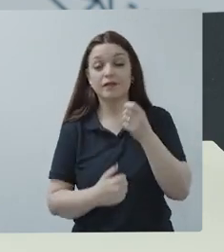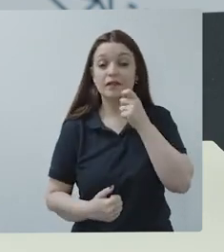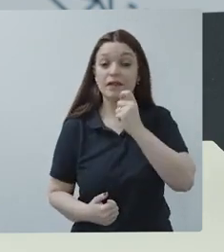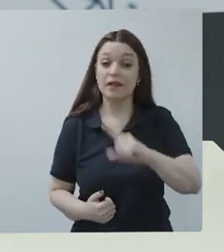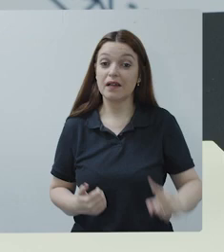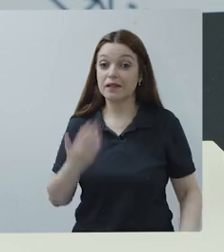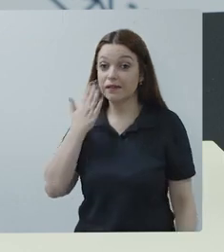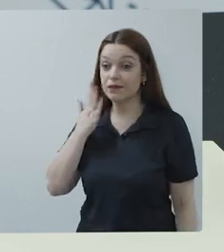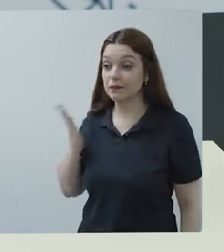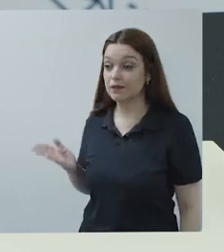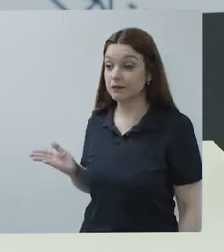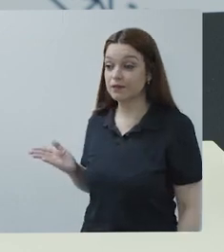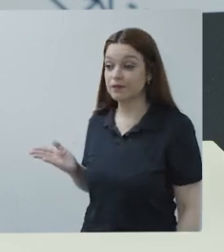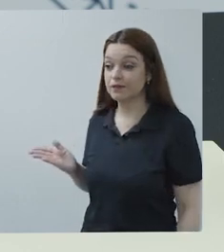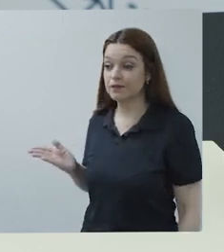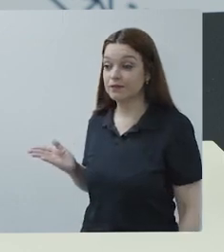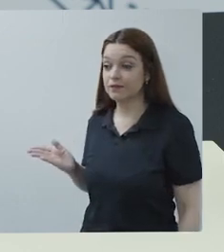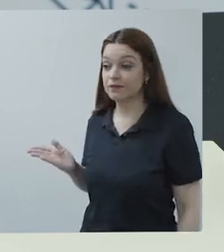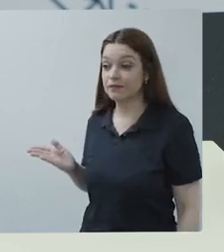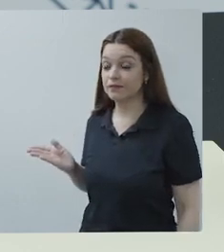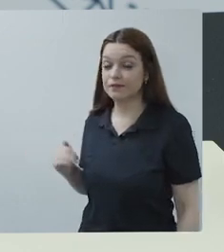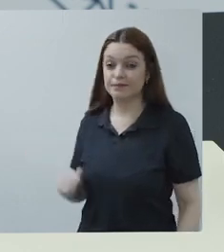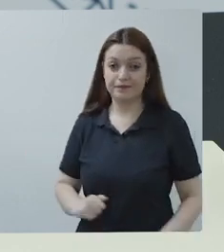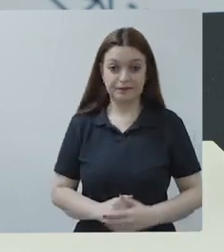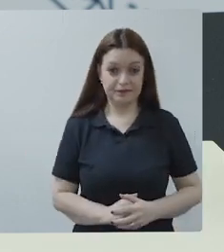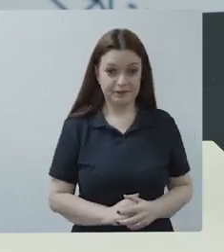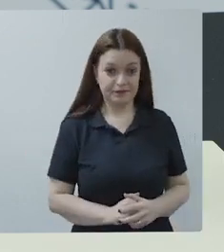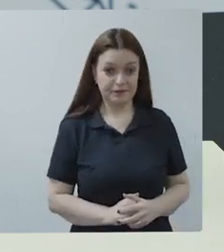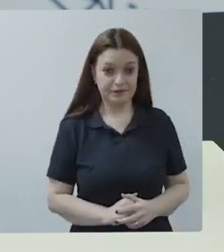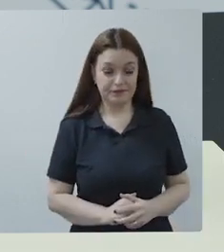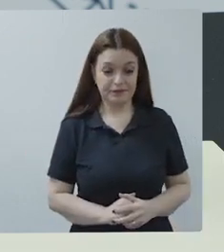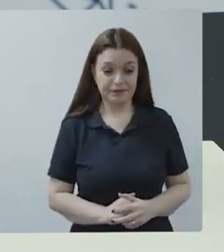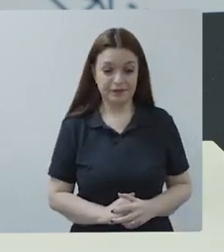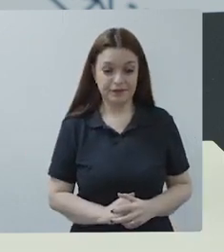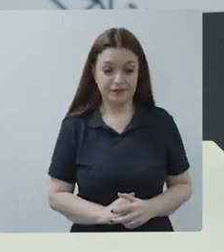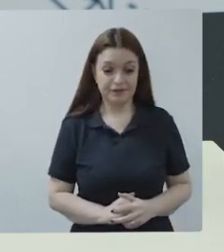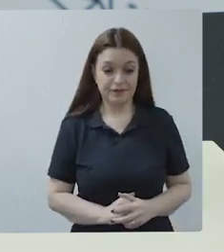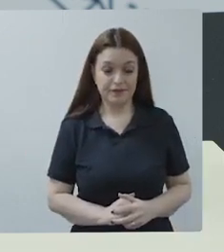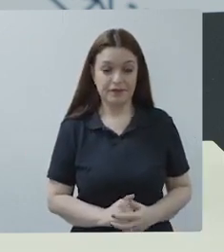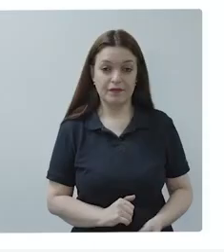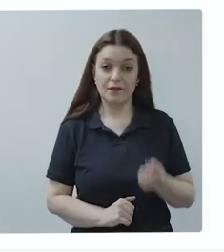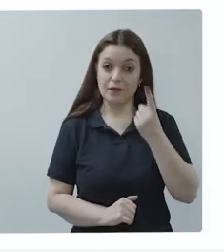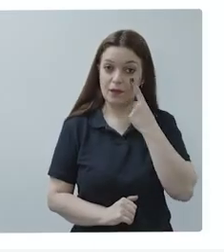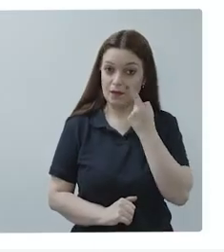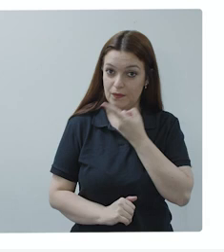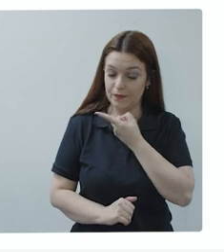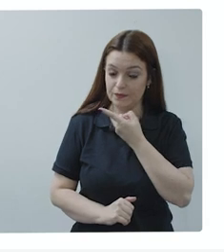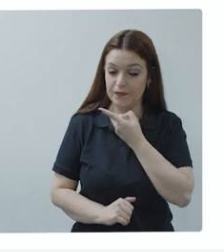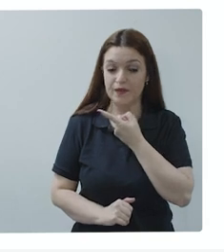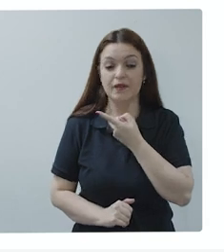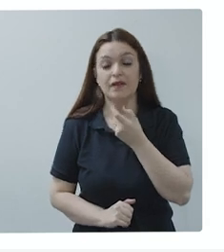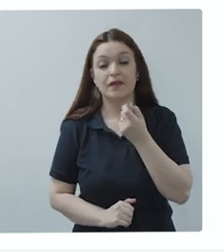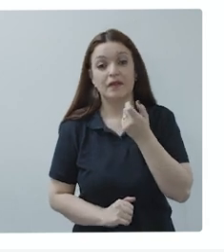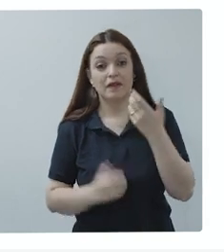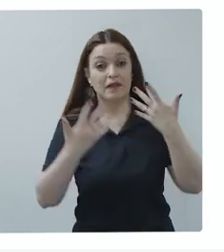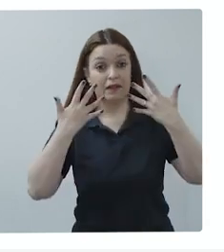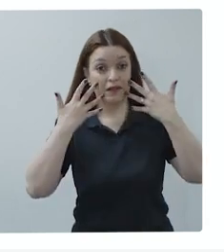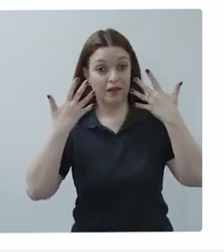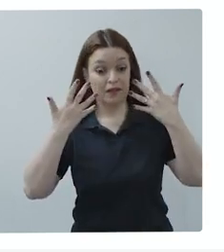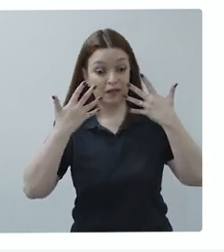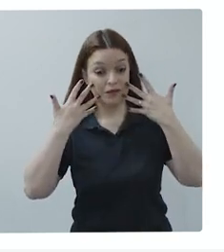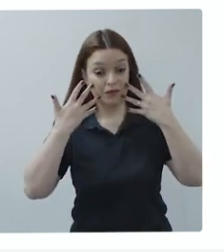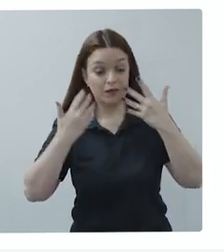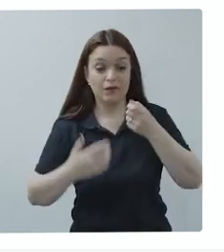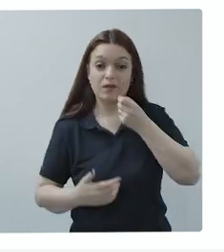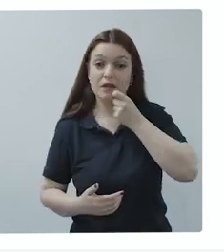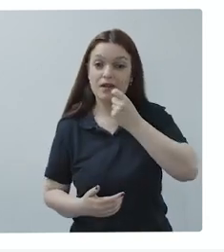rato. Então, eu vou ter as duas palavras lá na tela, de olho na tela. Gato e